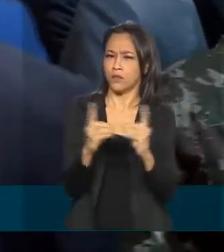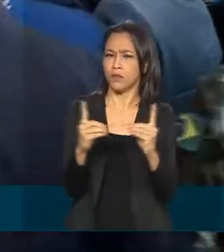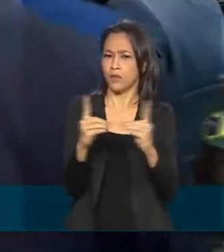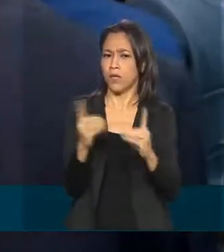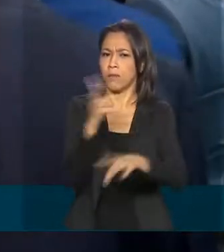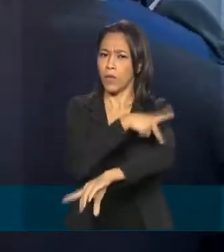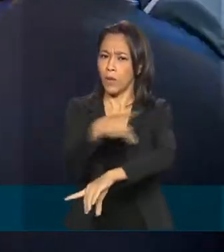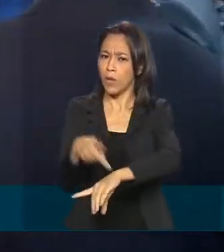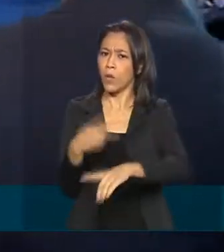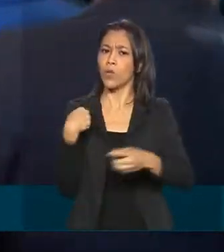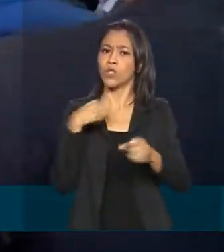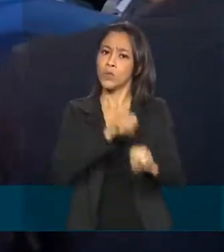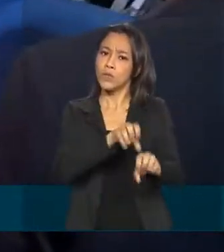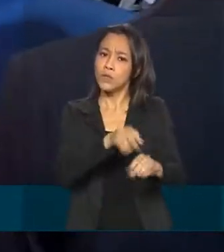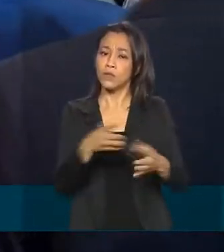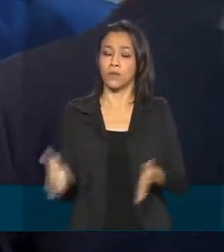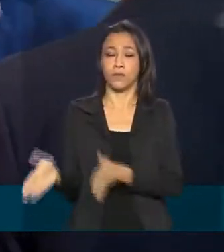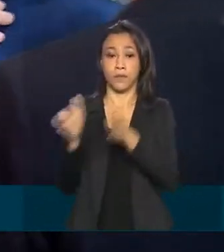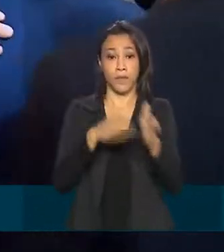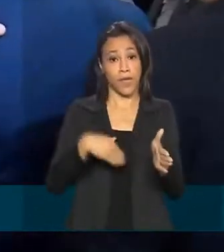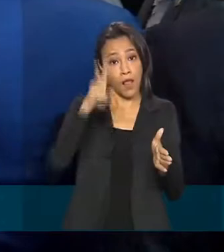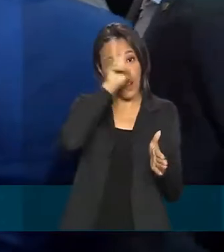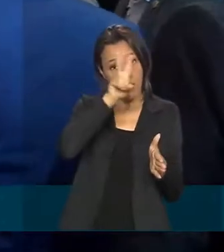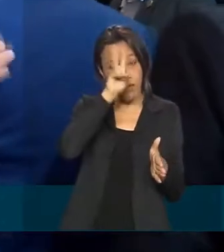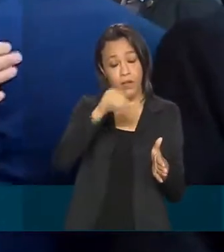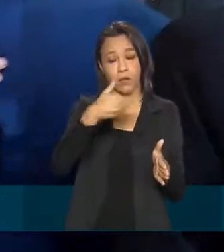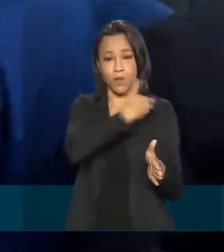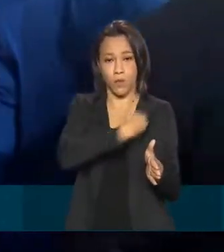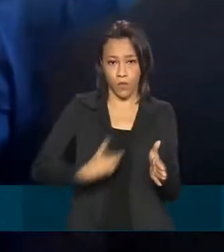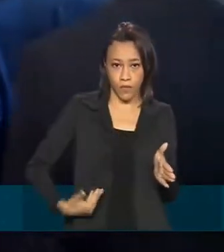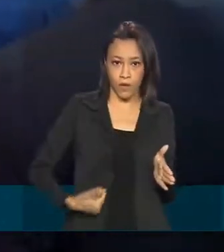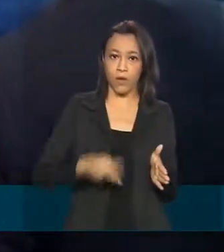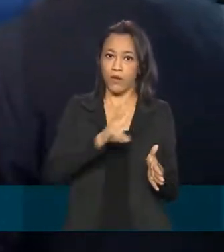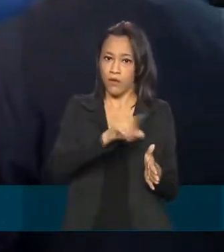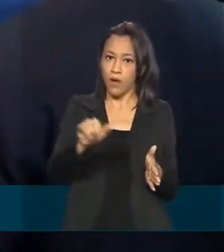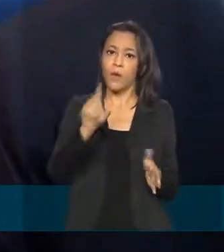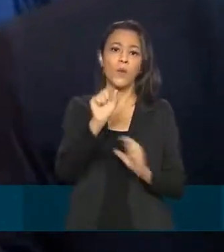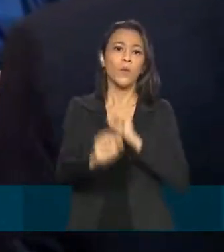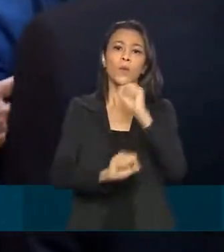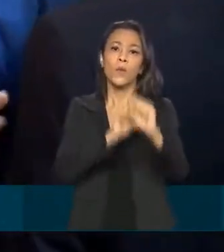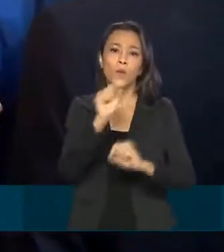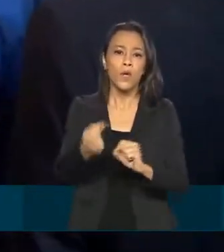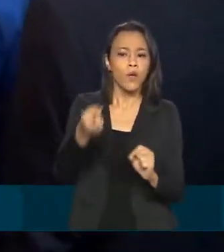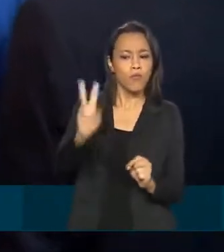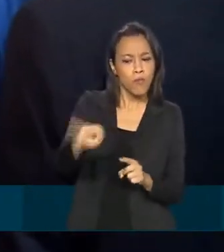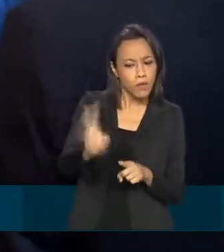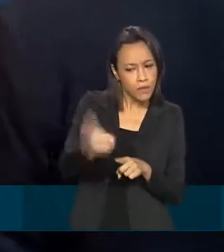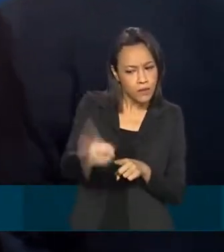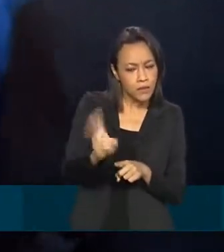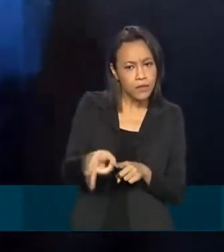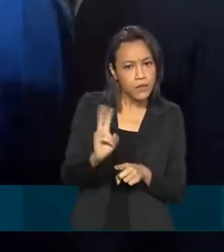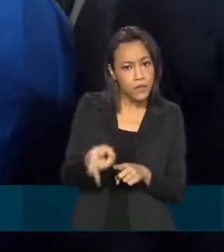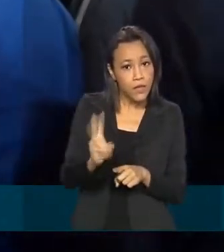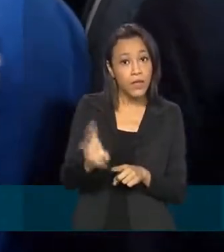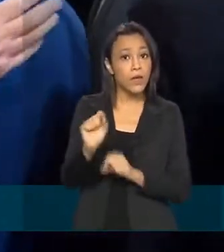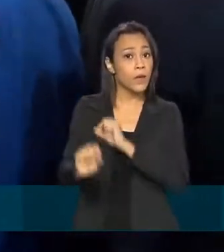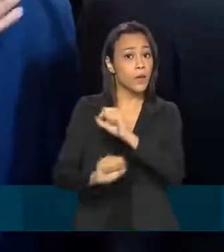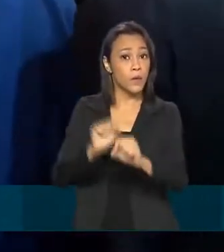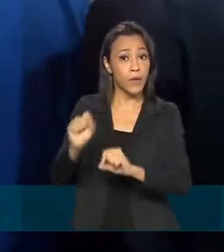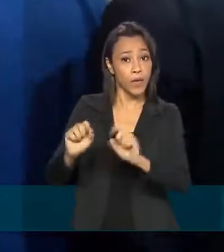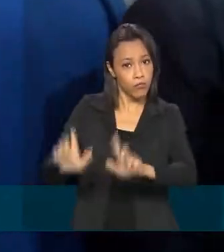lembrar também que o governo vai preservar a exclusividade das atribuições dos profissionais da